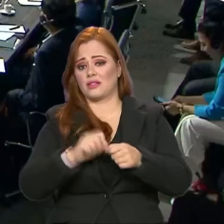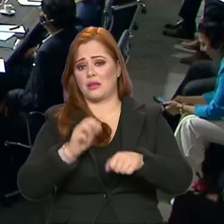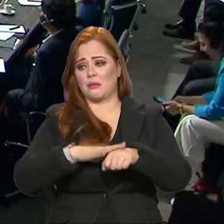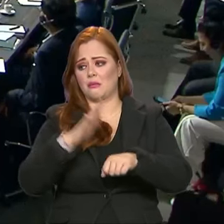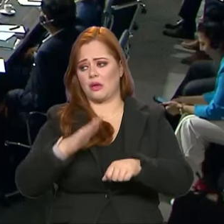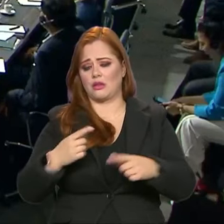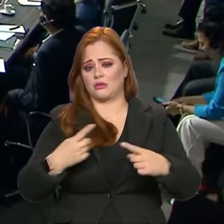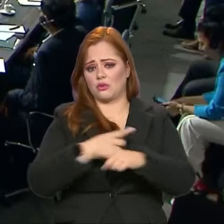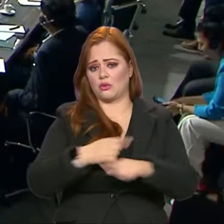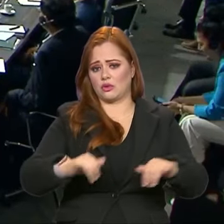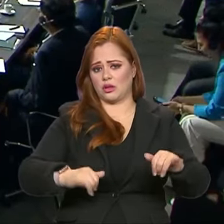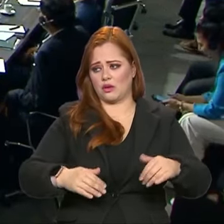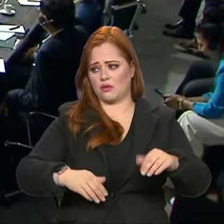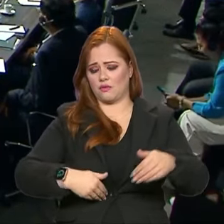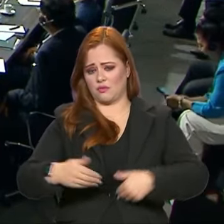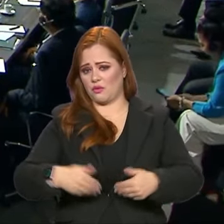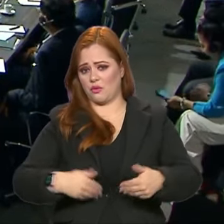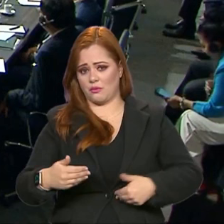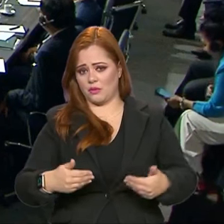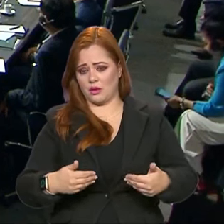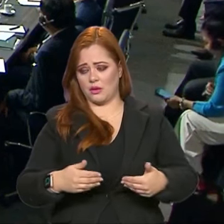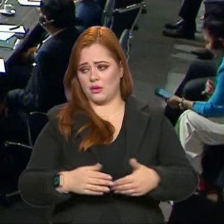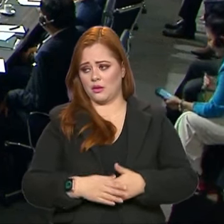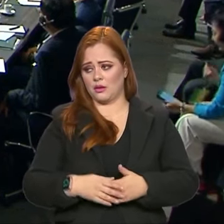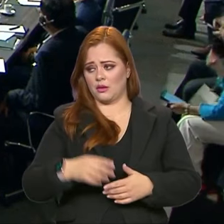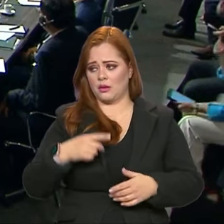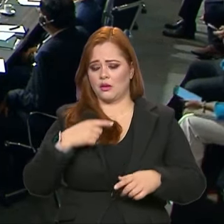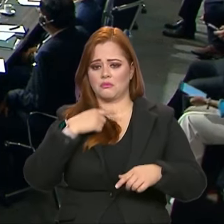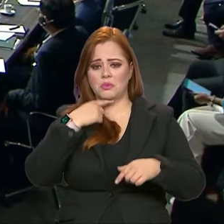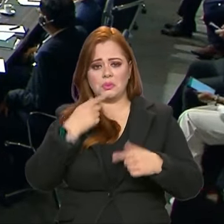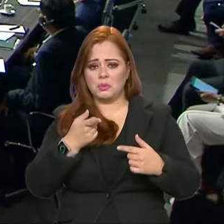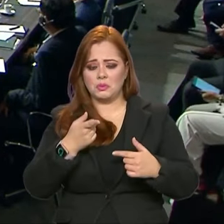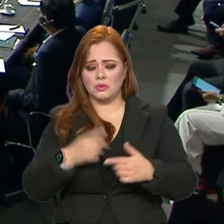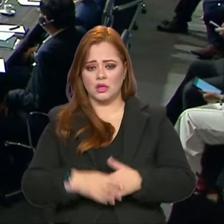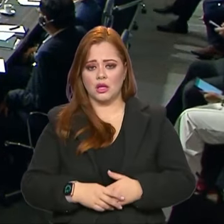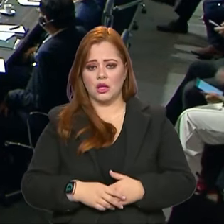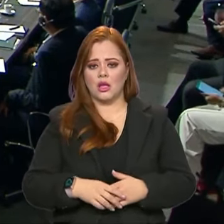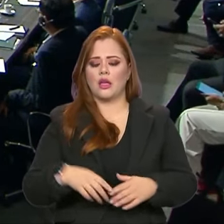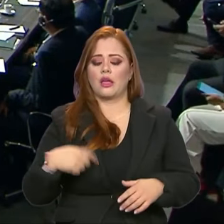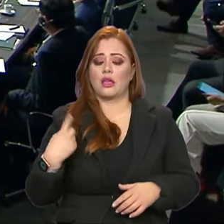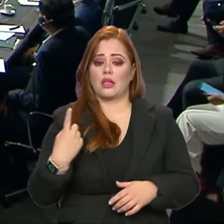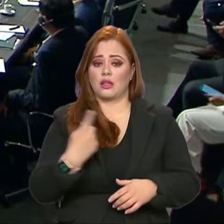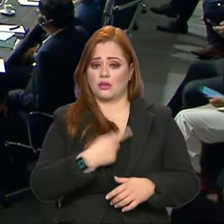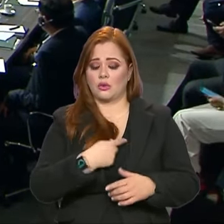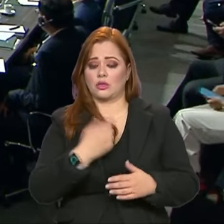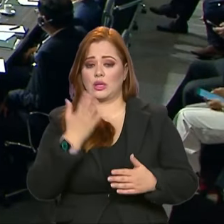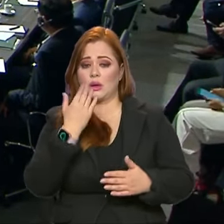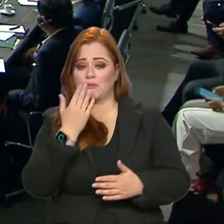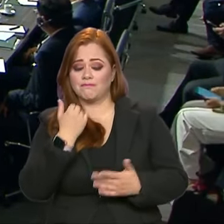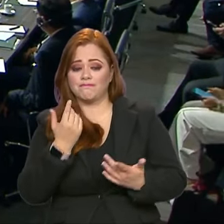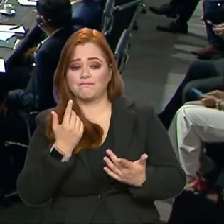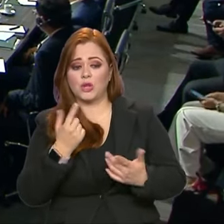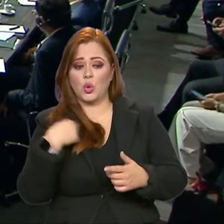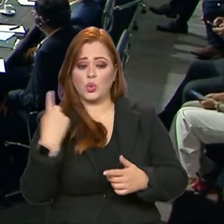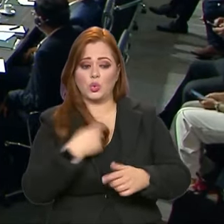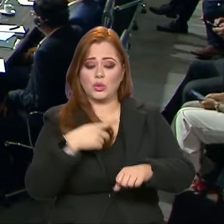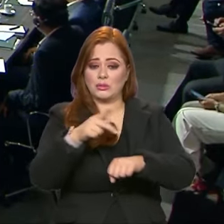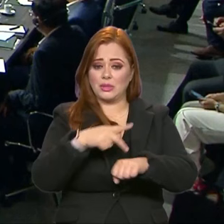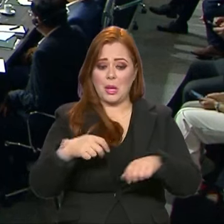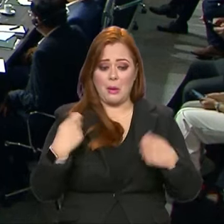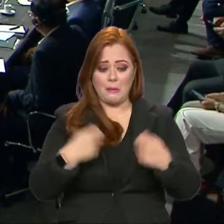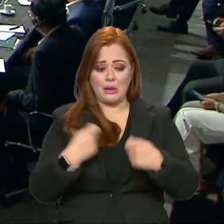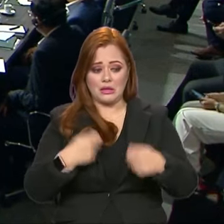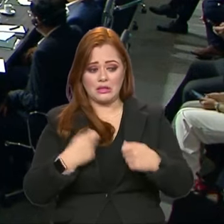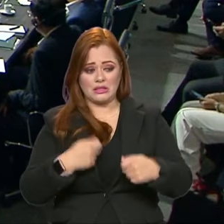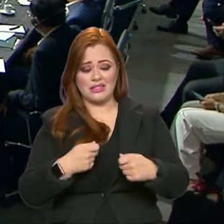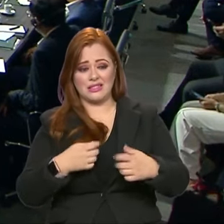Para garantir saúde, soberania, segurança alimentar e nutricional em nossos países, é preciso enfrentar os